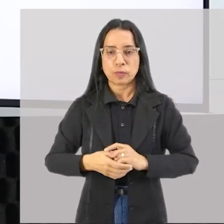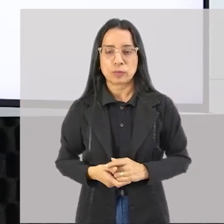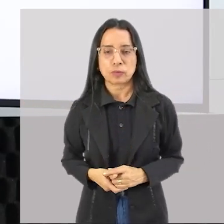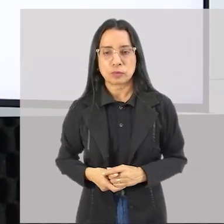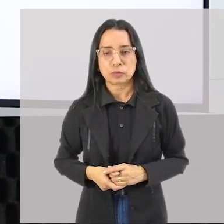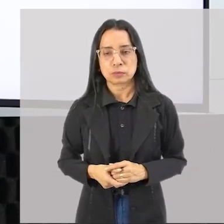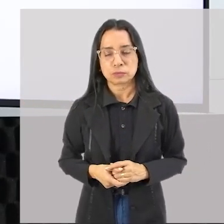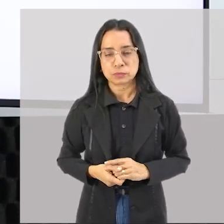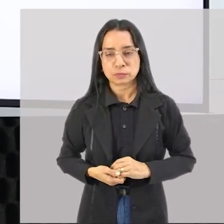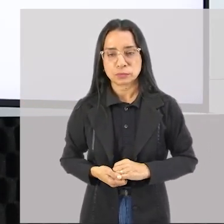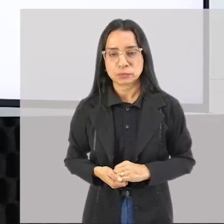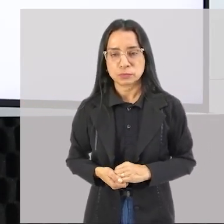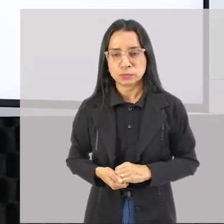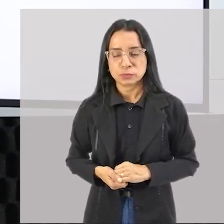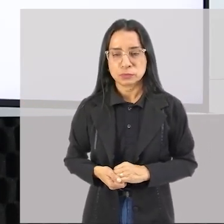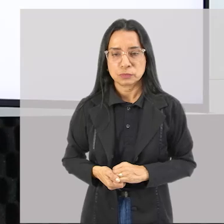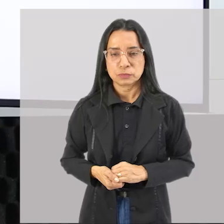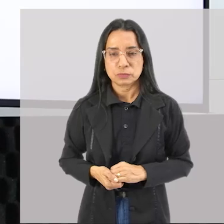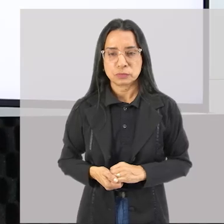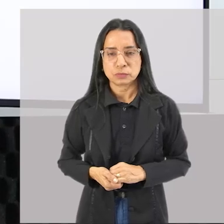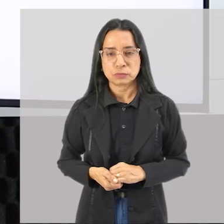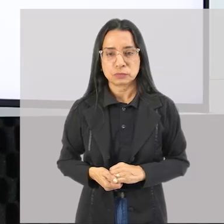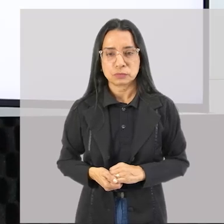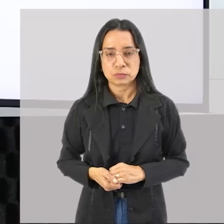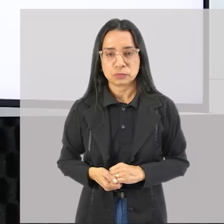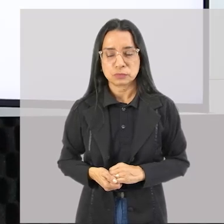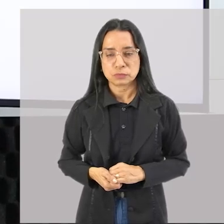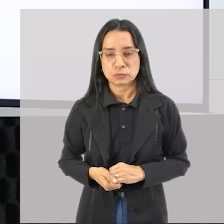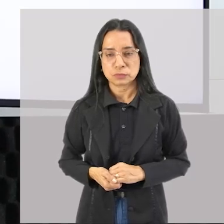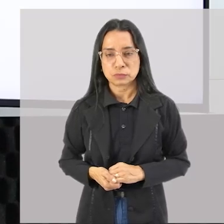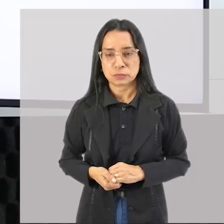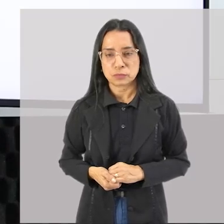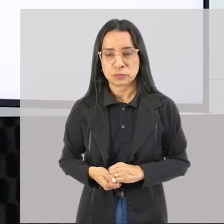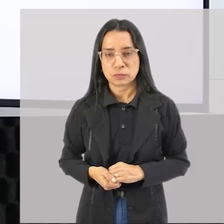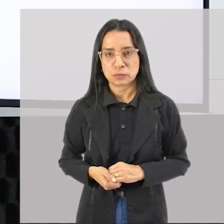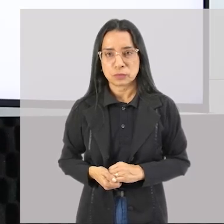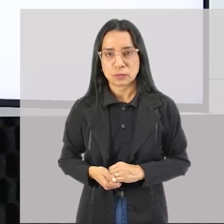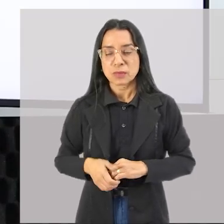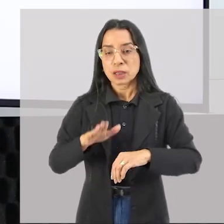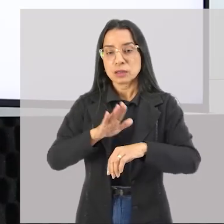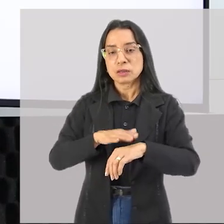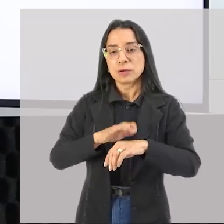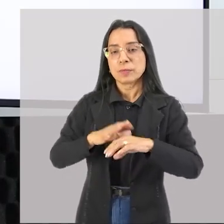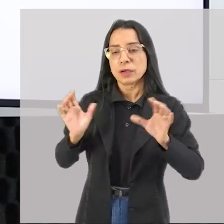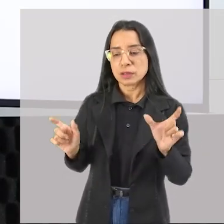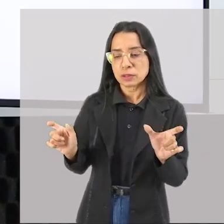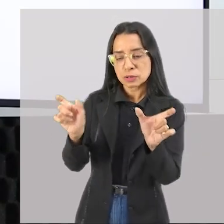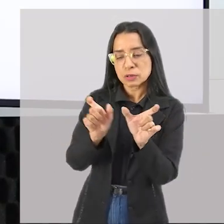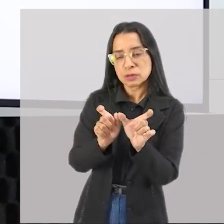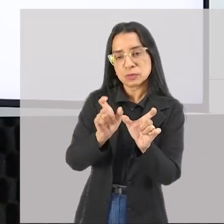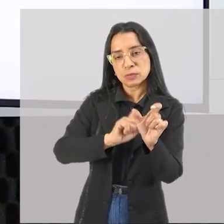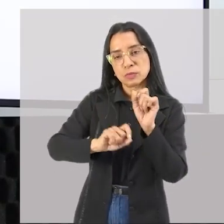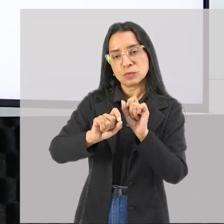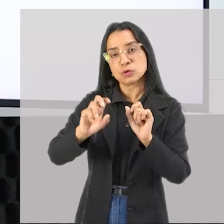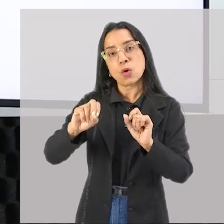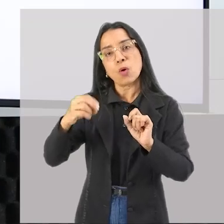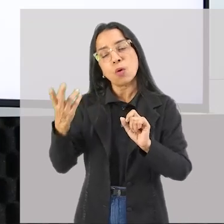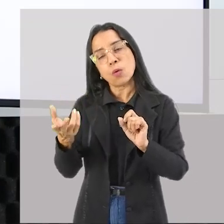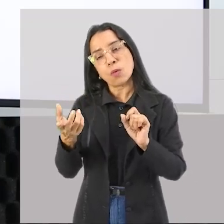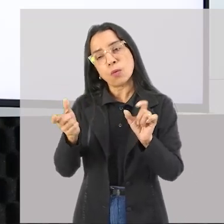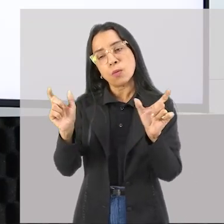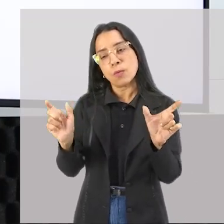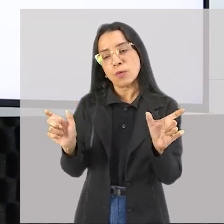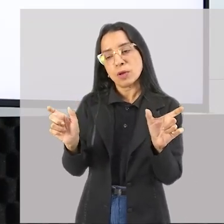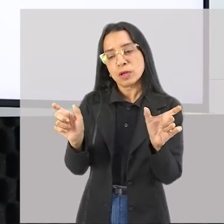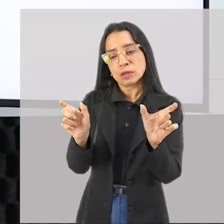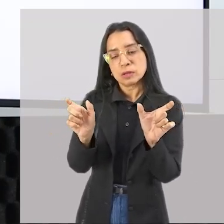ser chamadas de linking words, como eu falei para vocês, ou linking phrases. Phrase parece com frase em português, né?